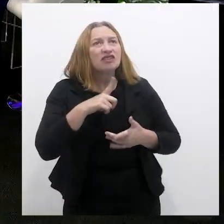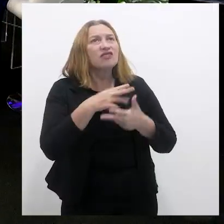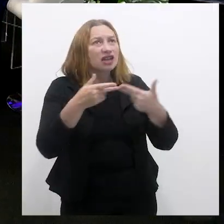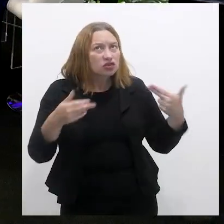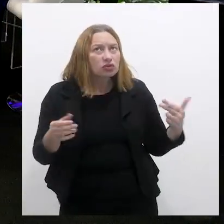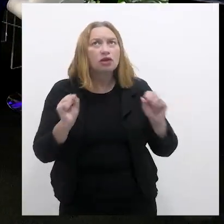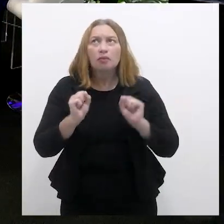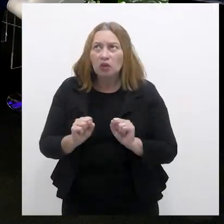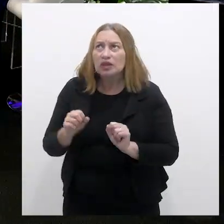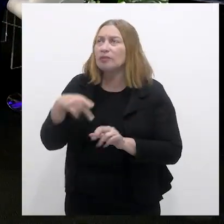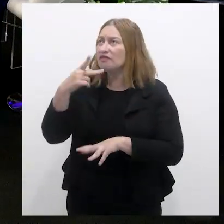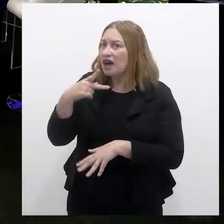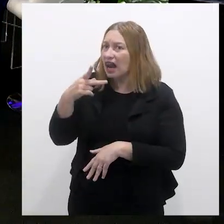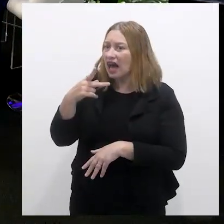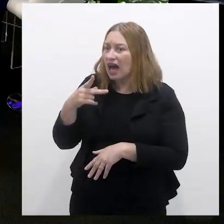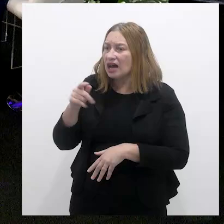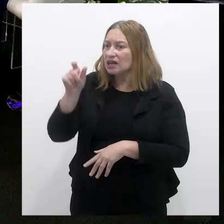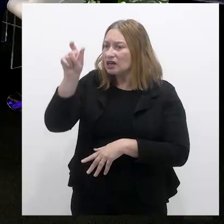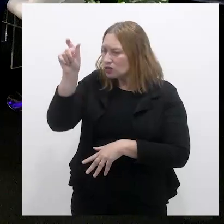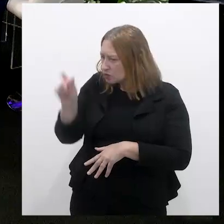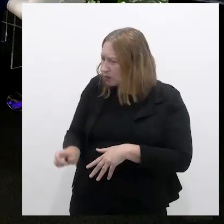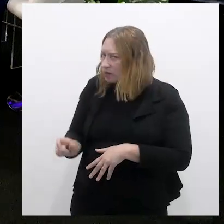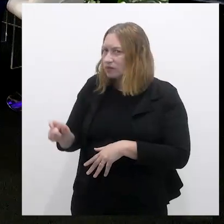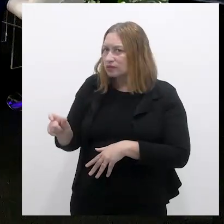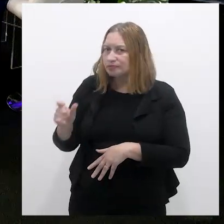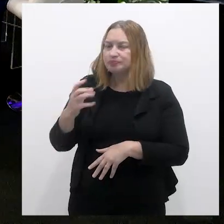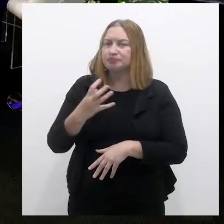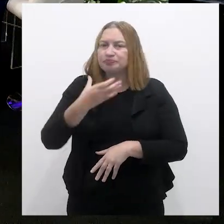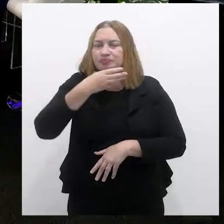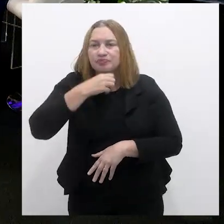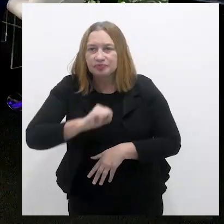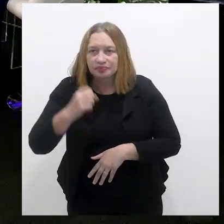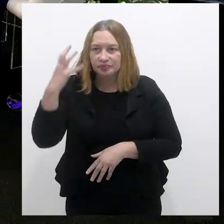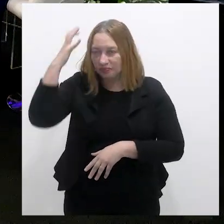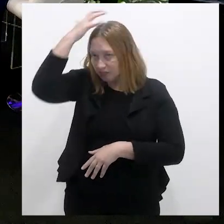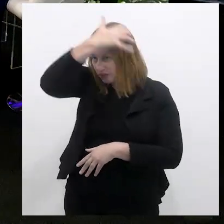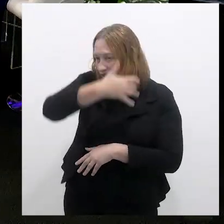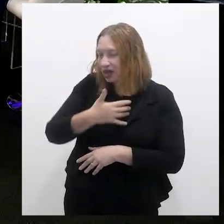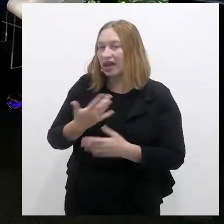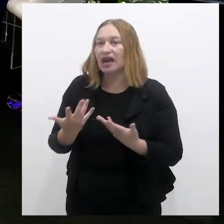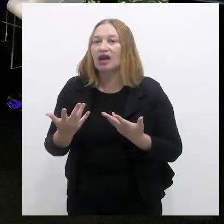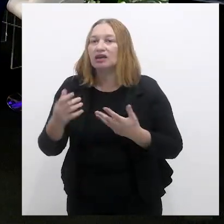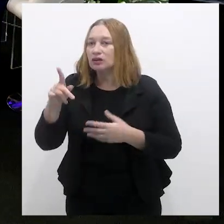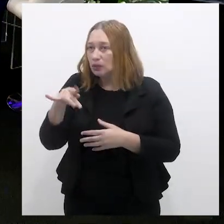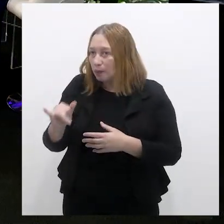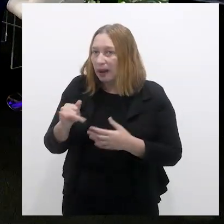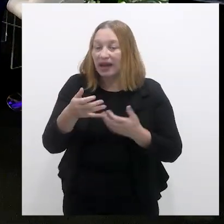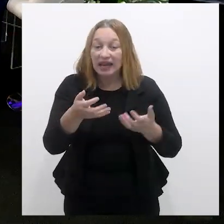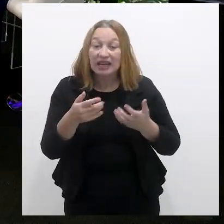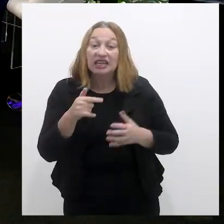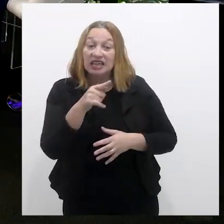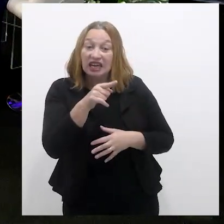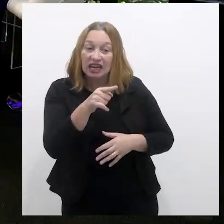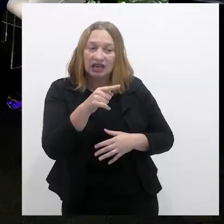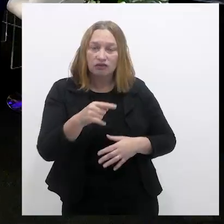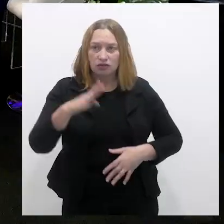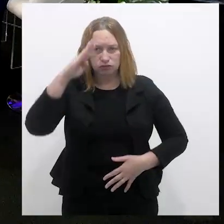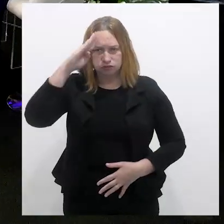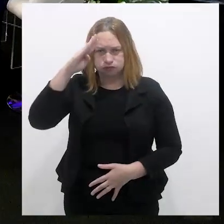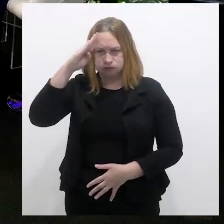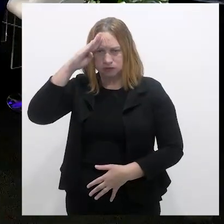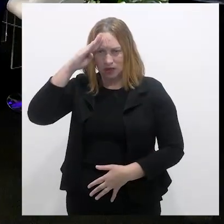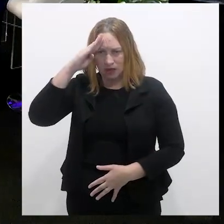coisa ali para ser falado, né, sobre a figura dele ser diferente do que a sociedade esperava, dos pais tentando que ele